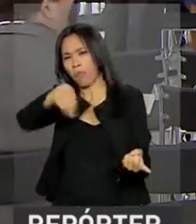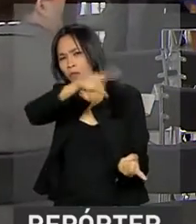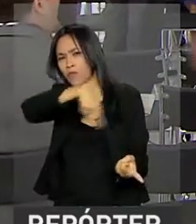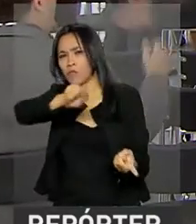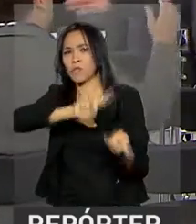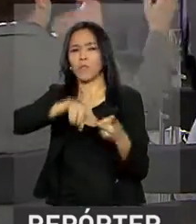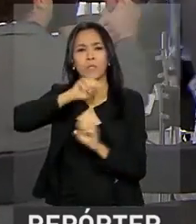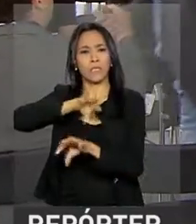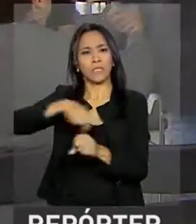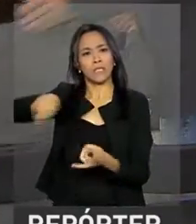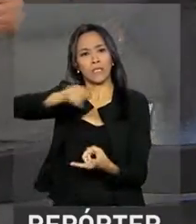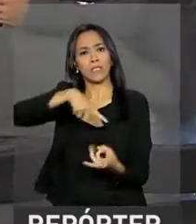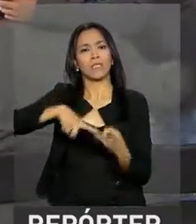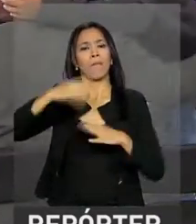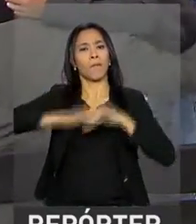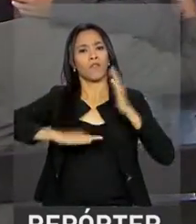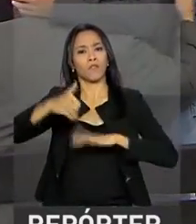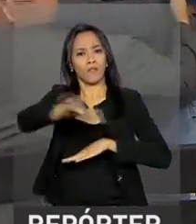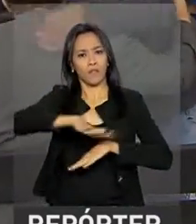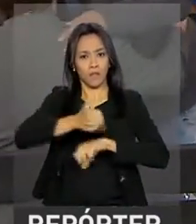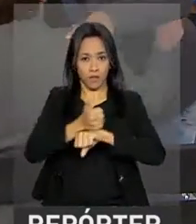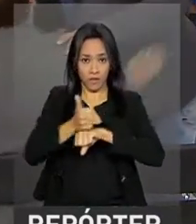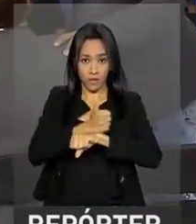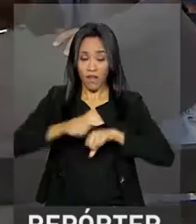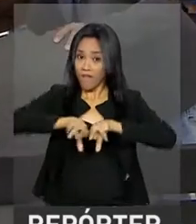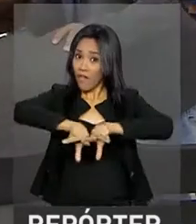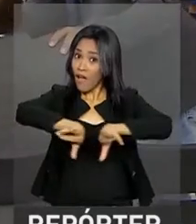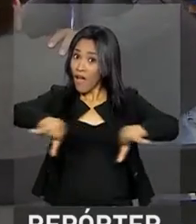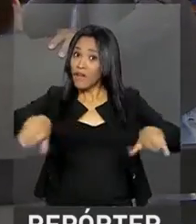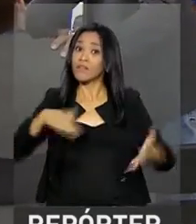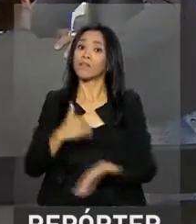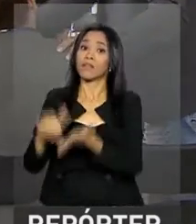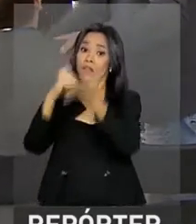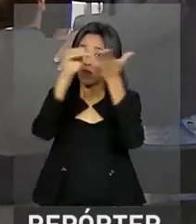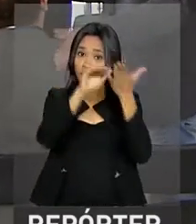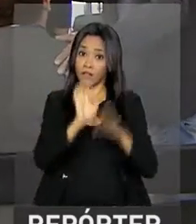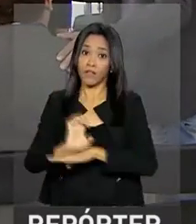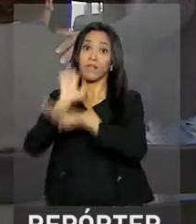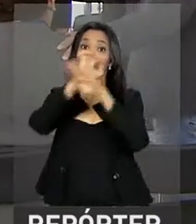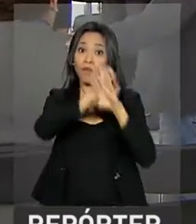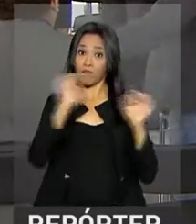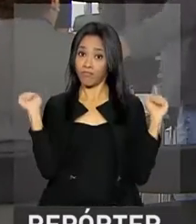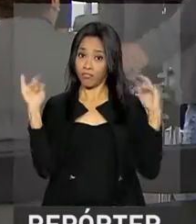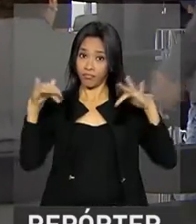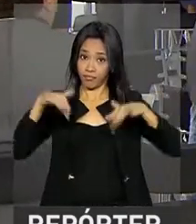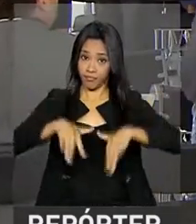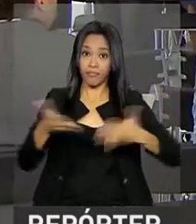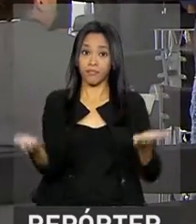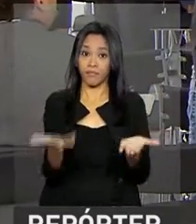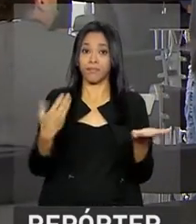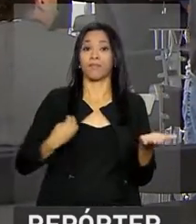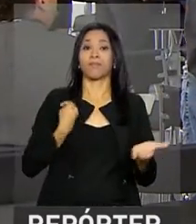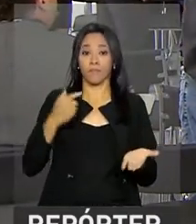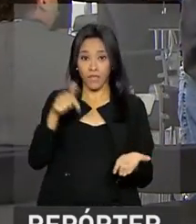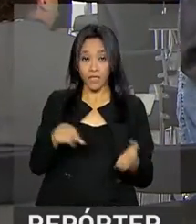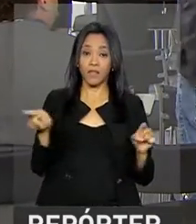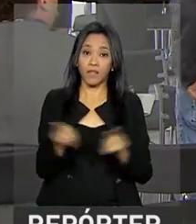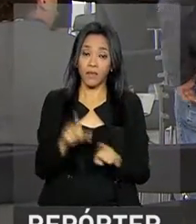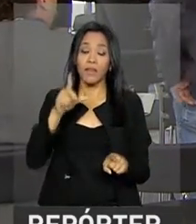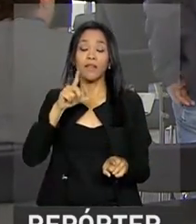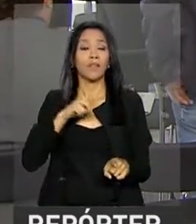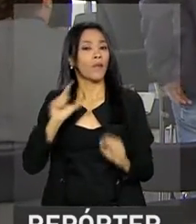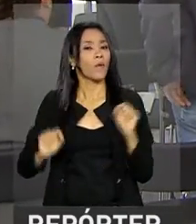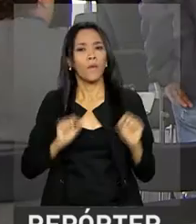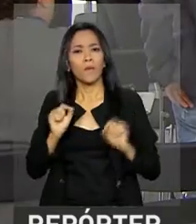educadores, profissionais da área da educação, vários secretários estaduais de educação também estão por aqui e também vai contar com a